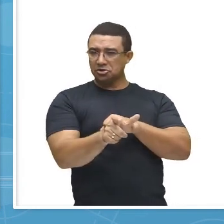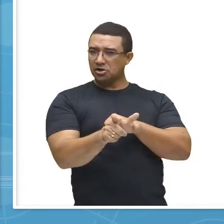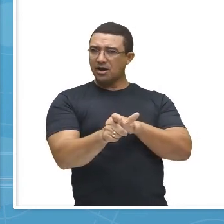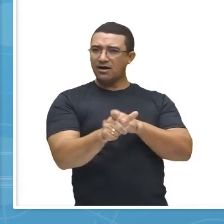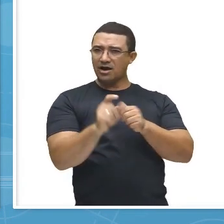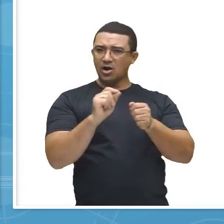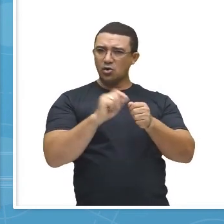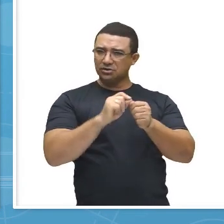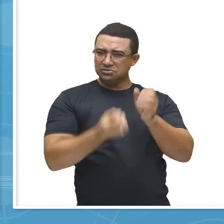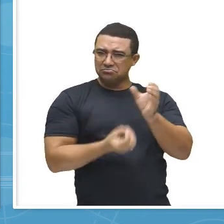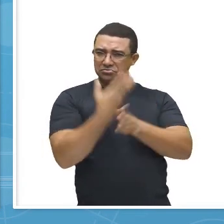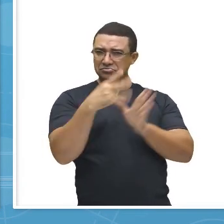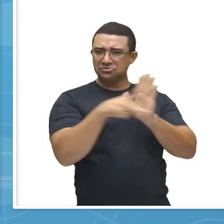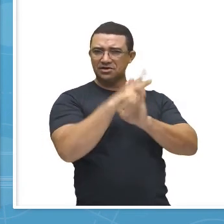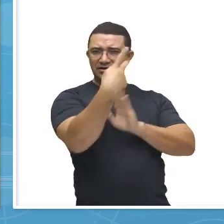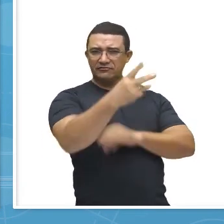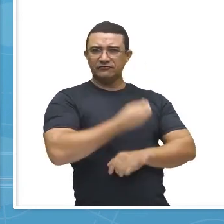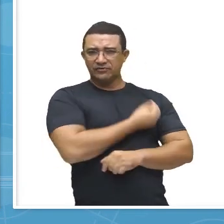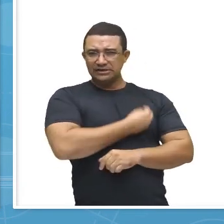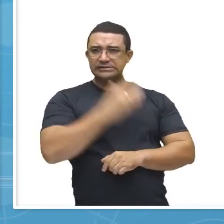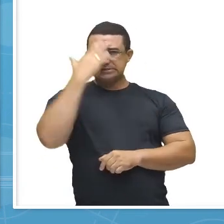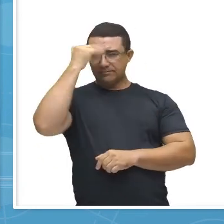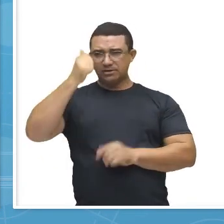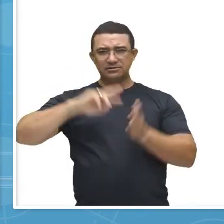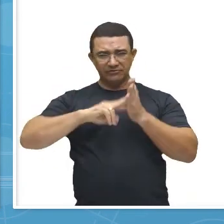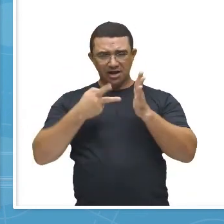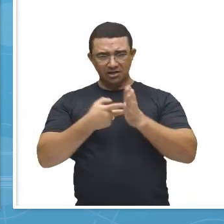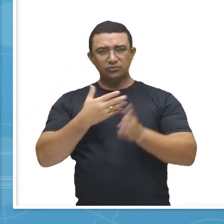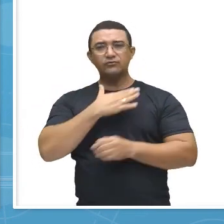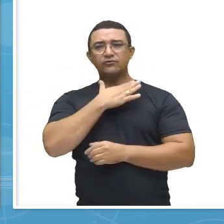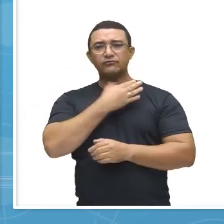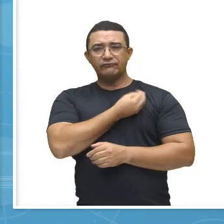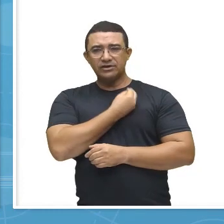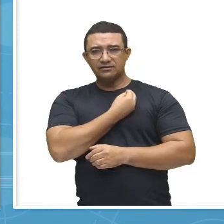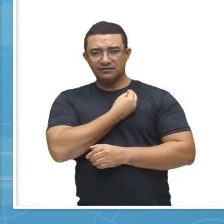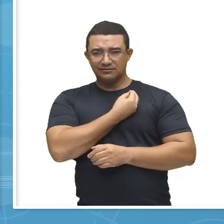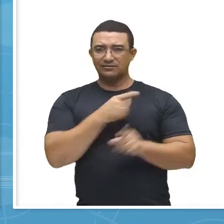à morte, né?